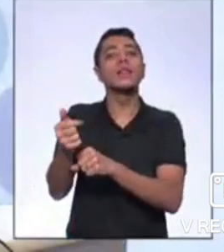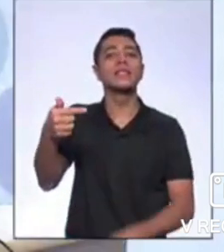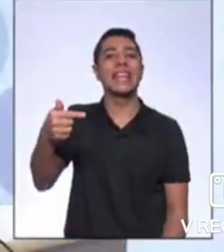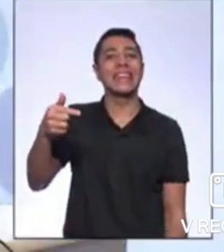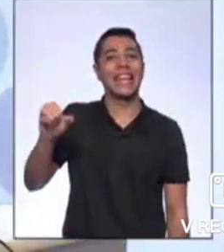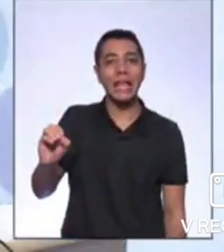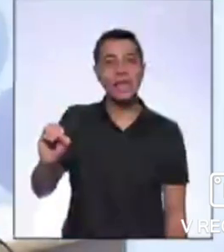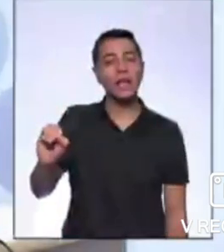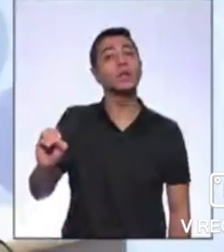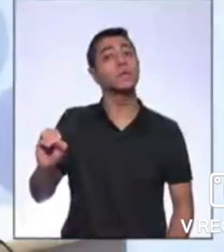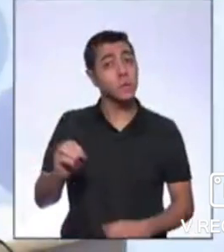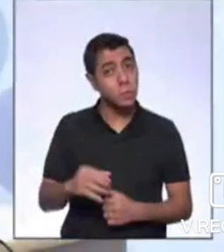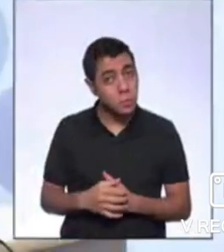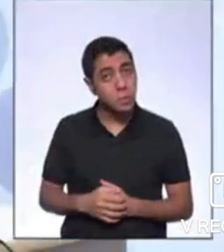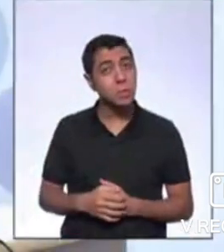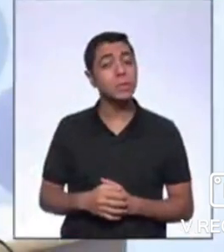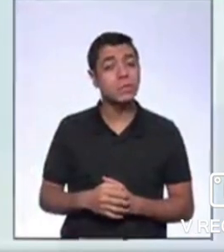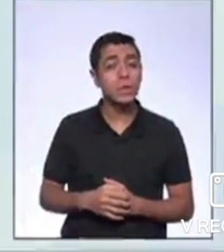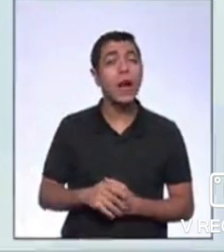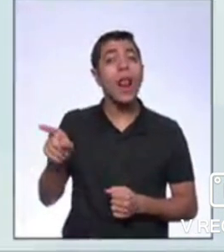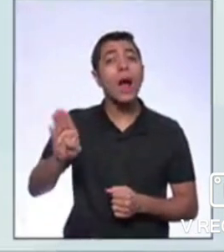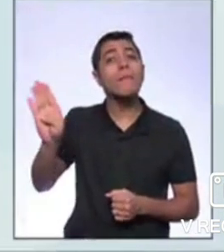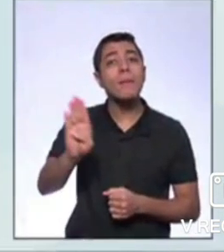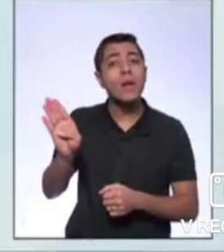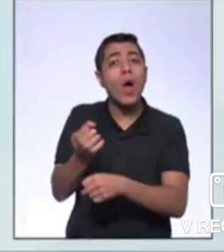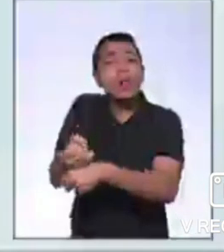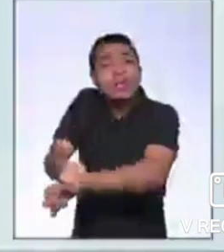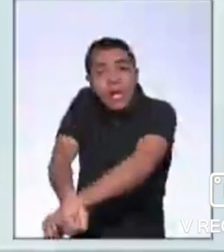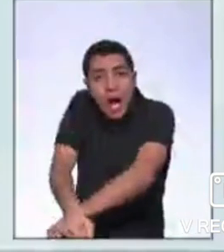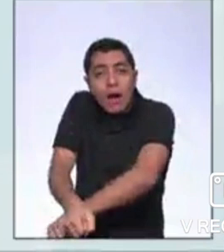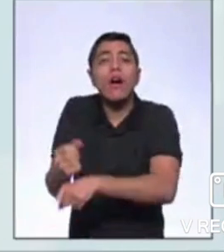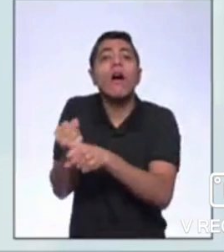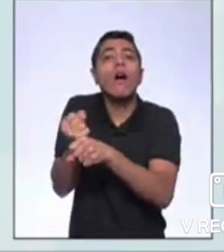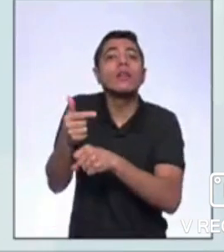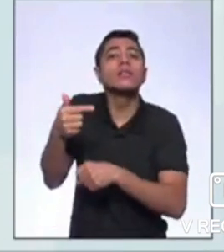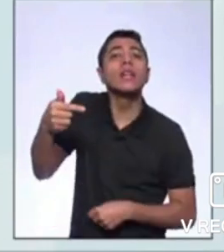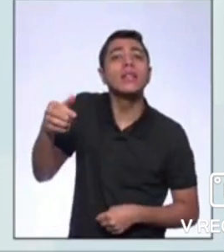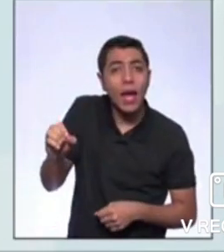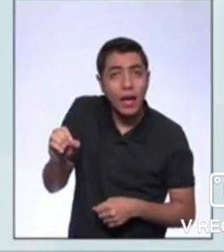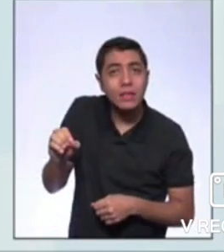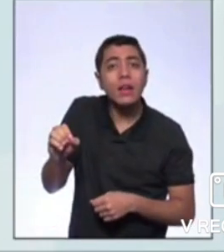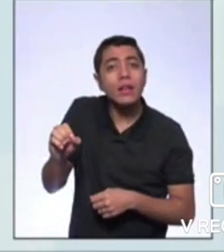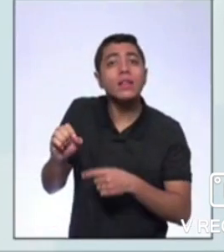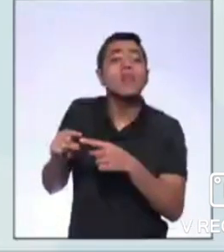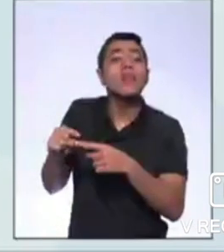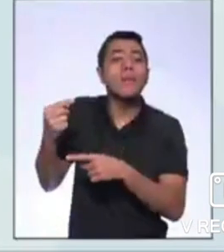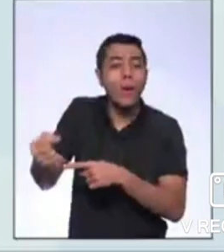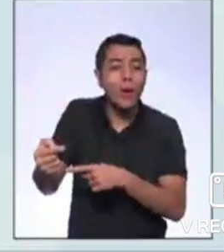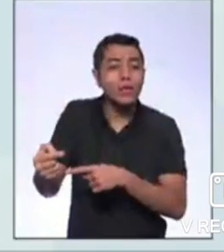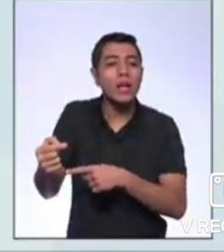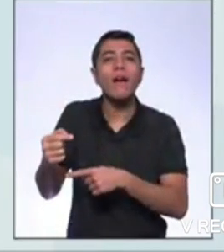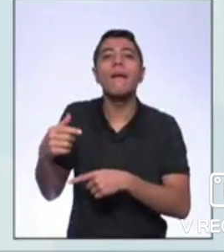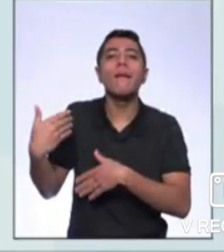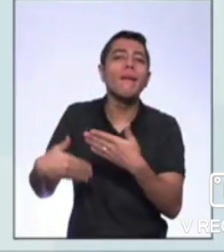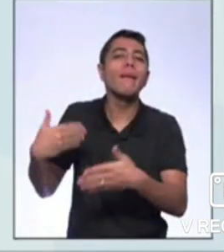aparecer aí na tela para vocês, como isso ocorre, né? Em 539, os persas conquistam a